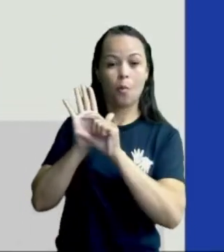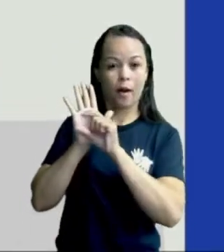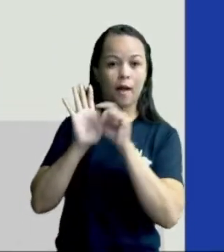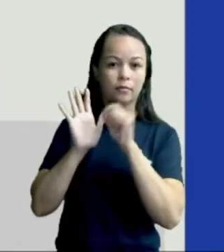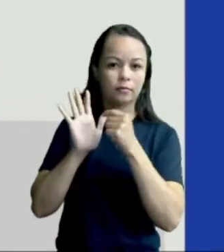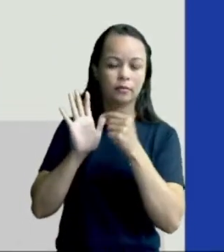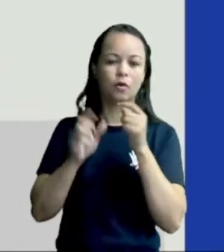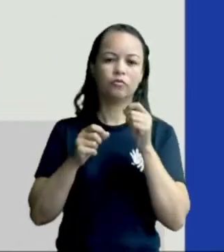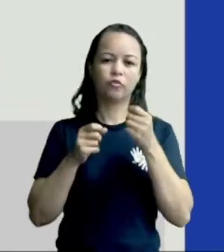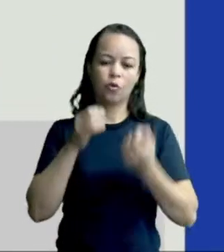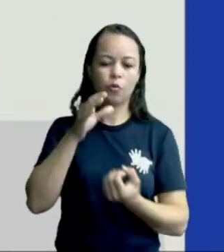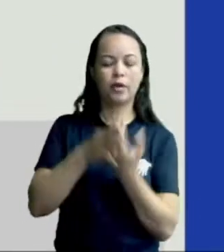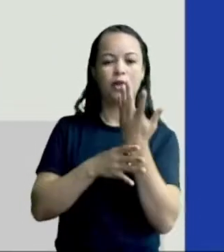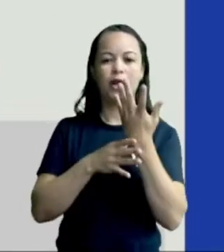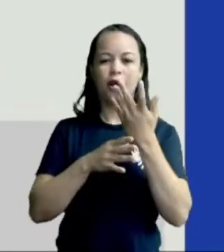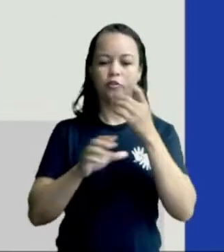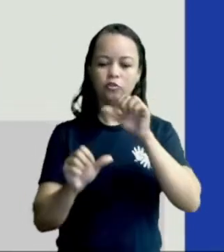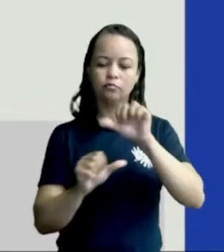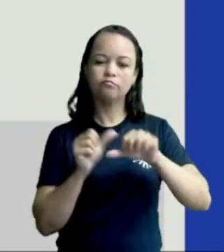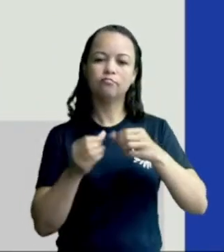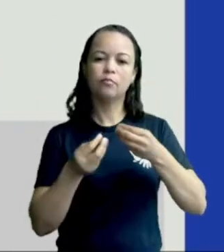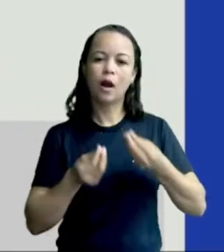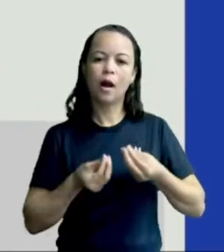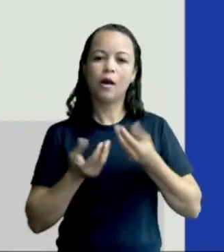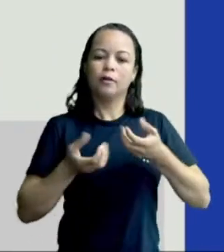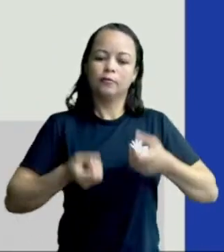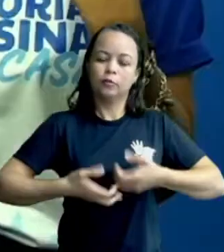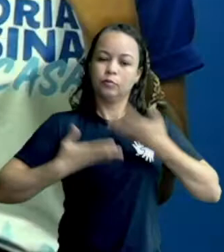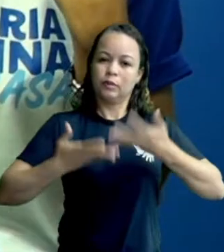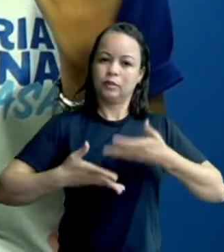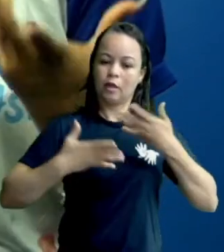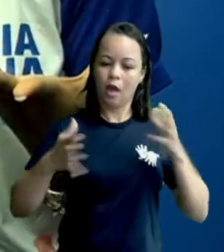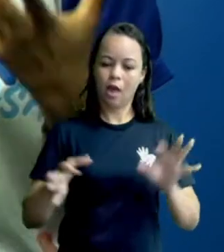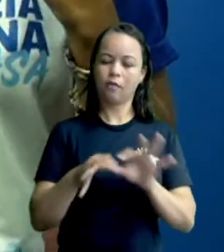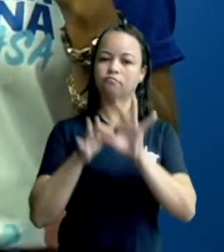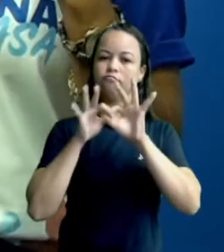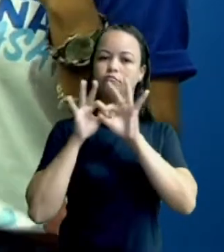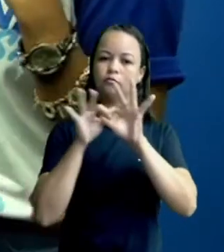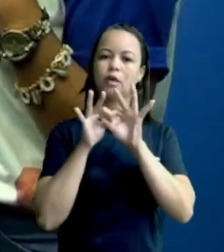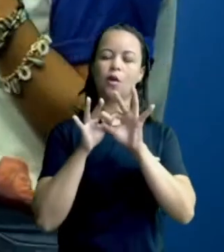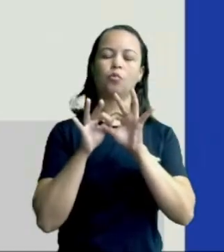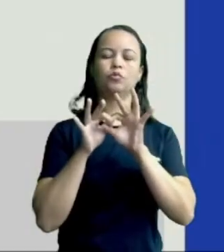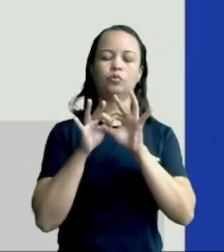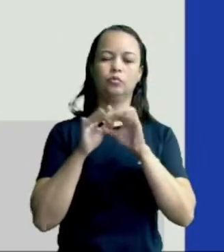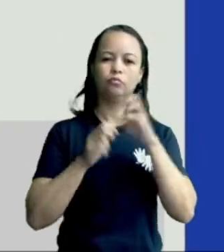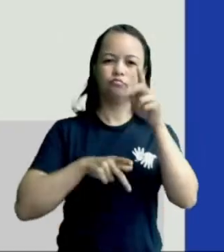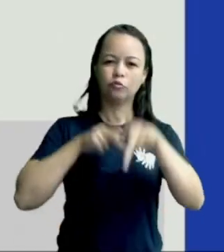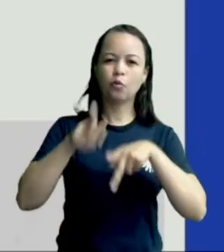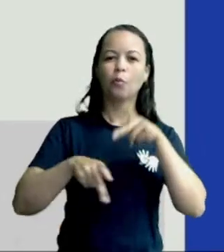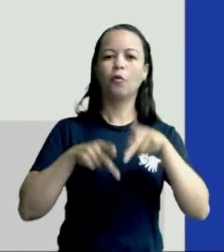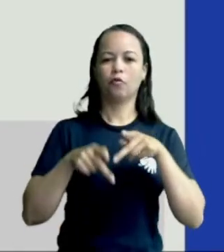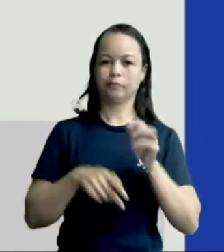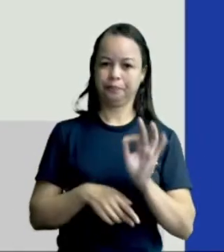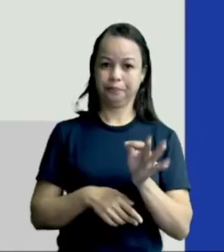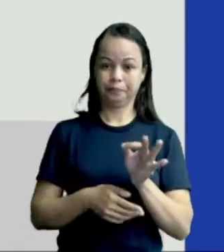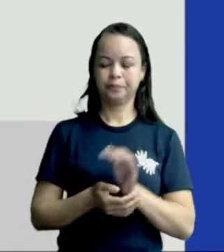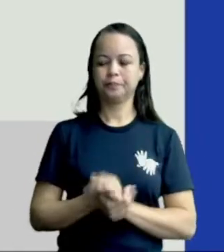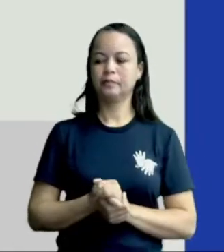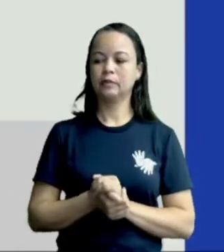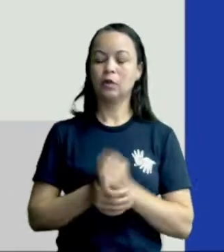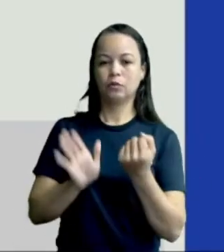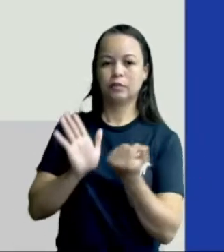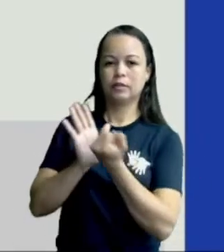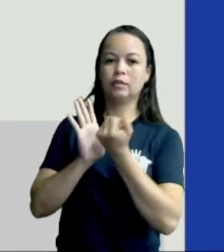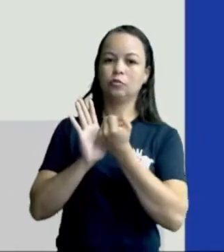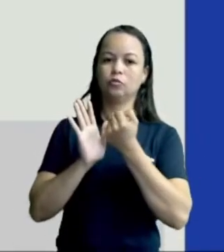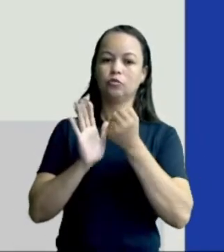para motivar e transmitir o sentimento de união do povo, certo? Os símbolos mostram